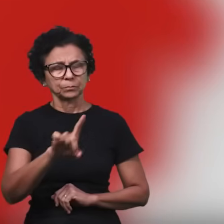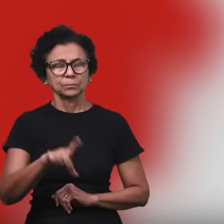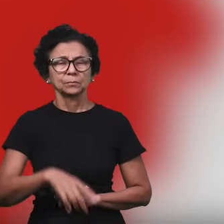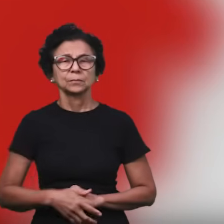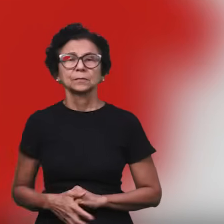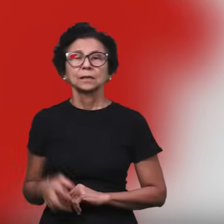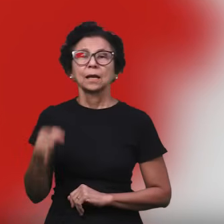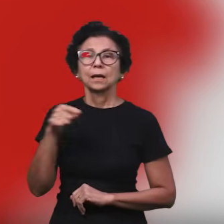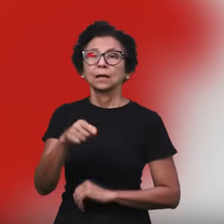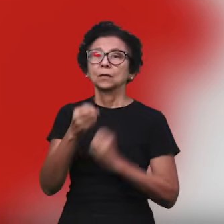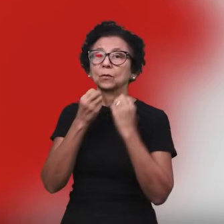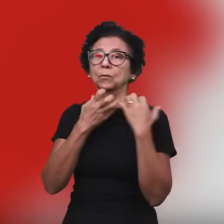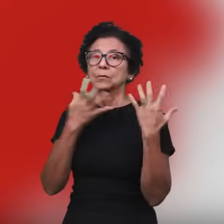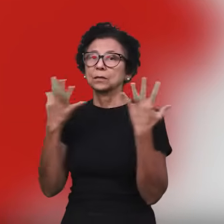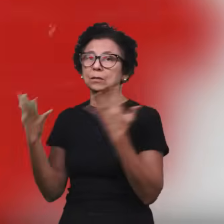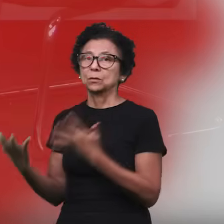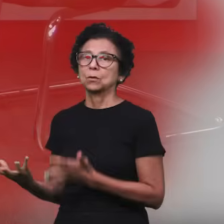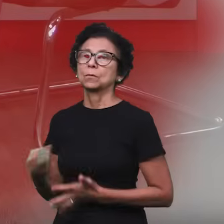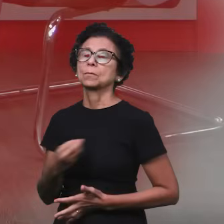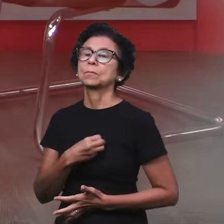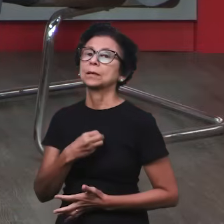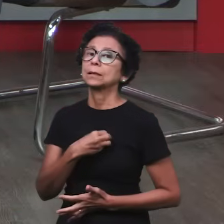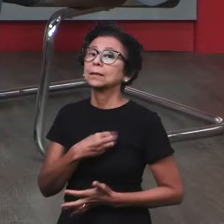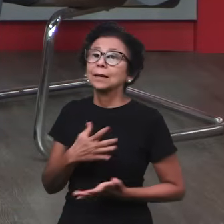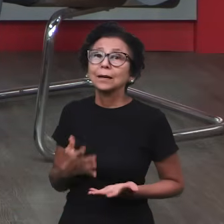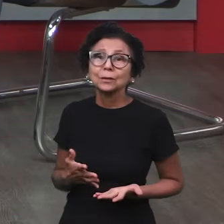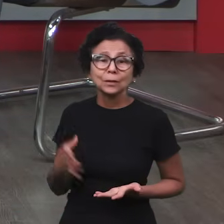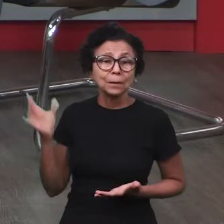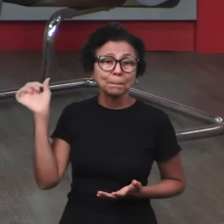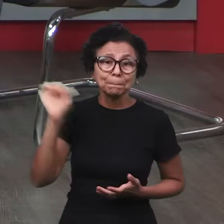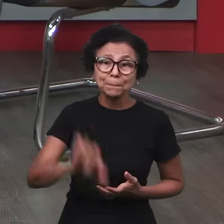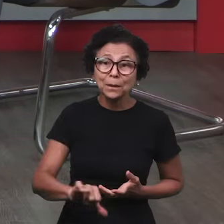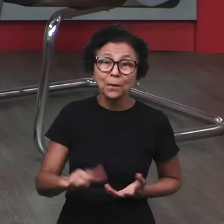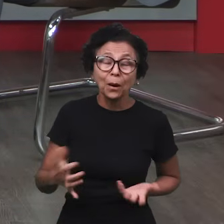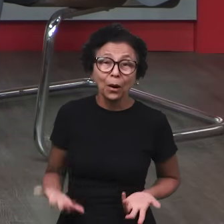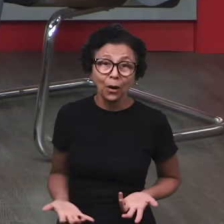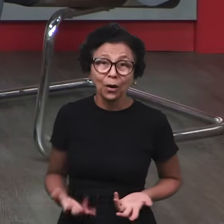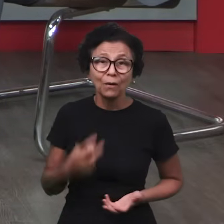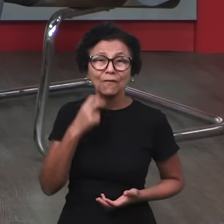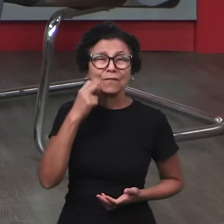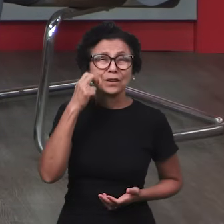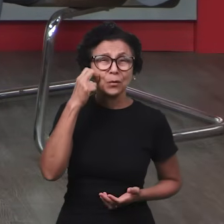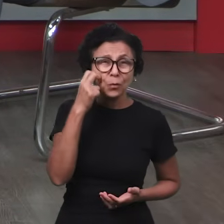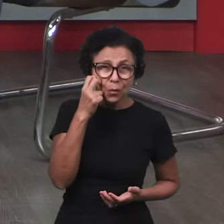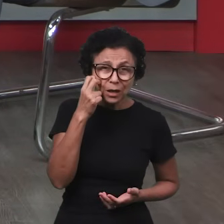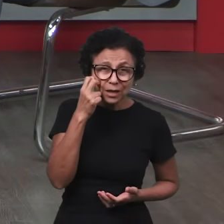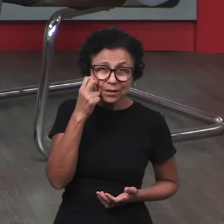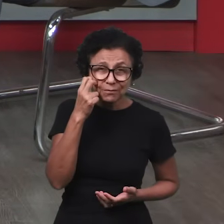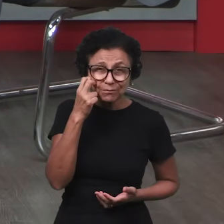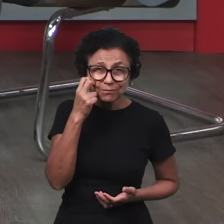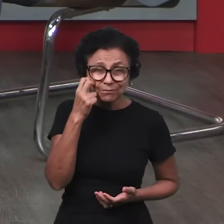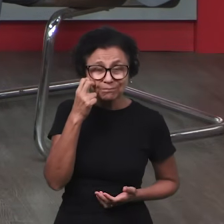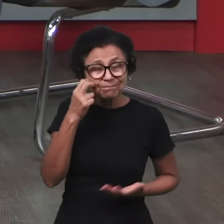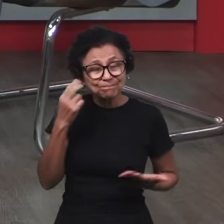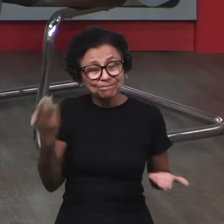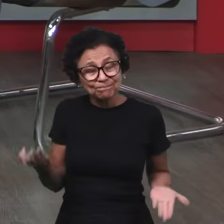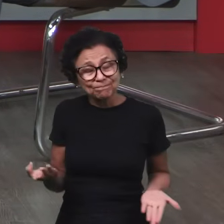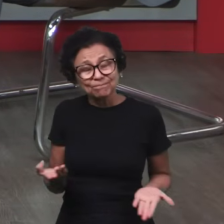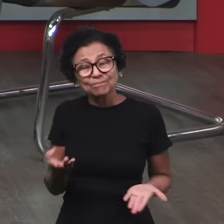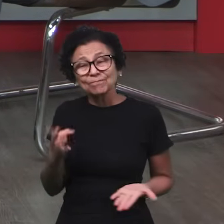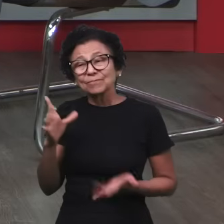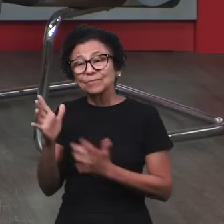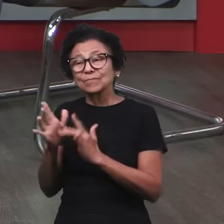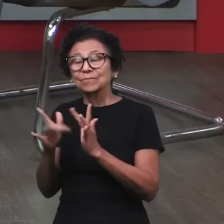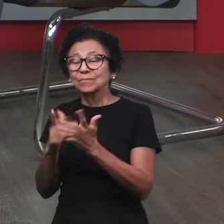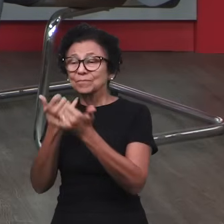mulher que era a pior de todas, saiu justificada. Alexandre, dentro, isso aí chama